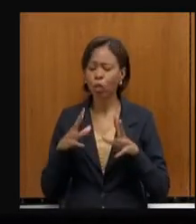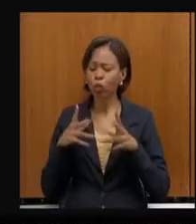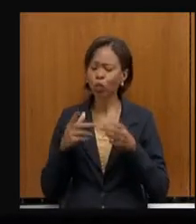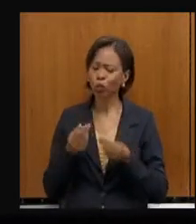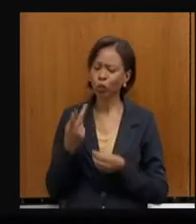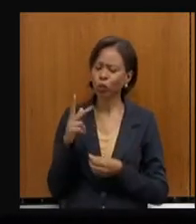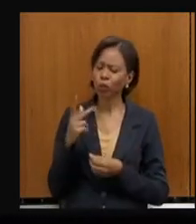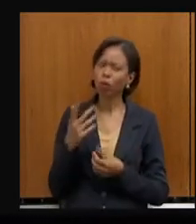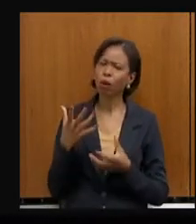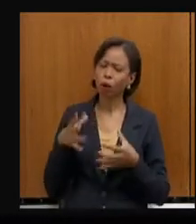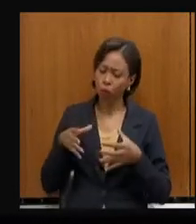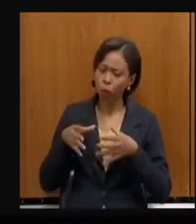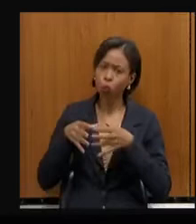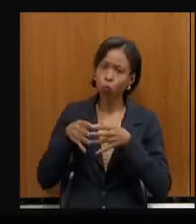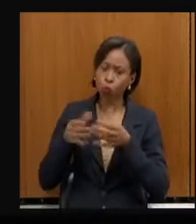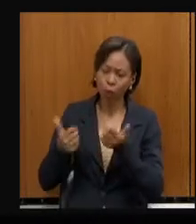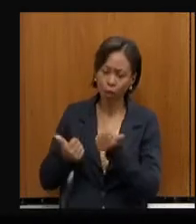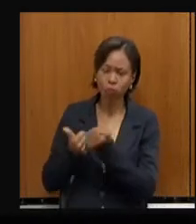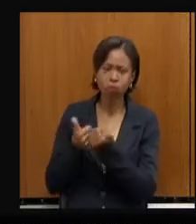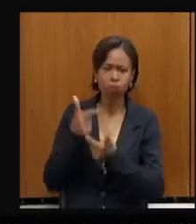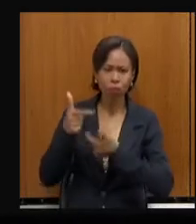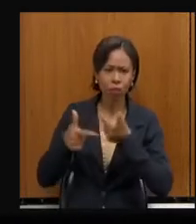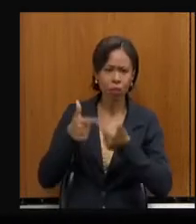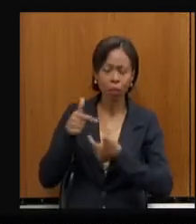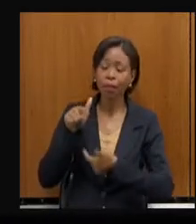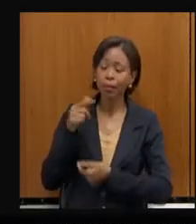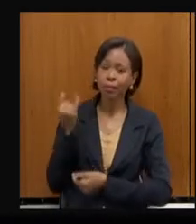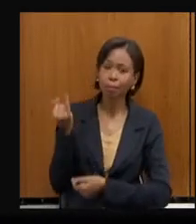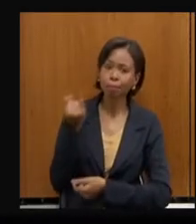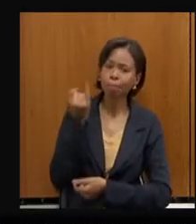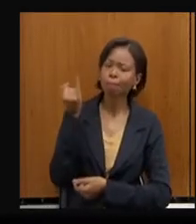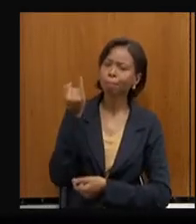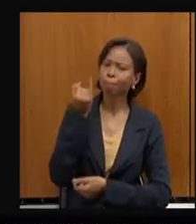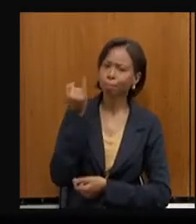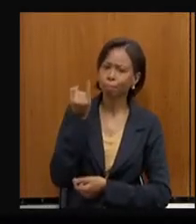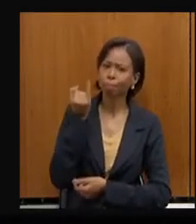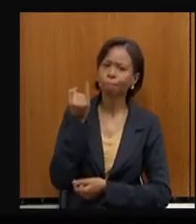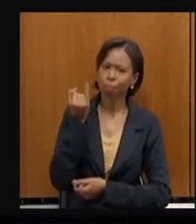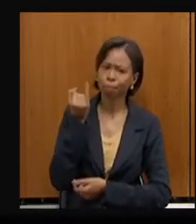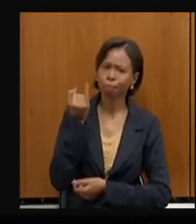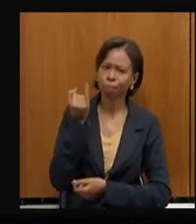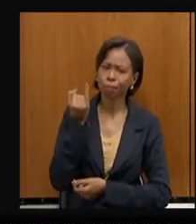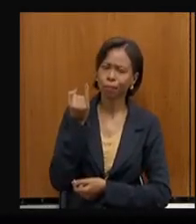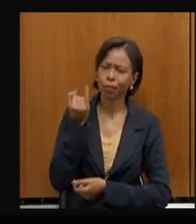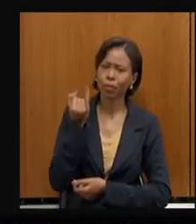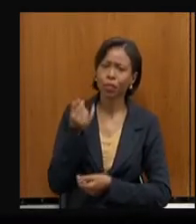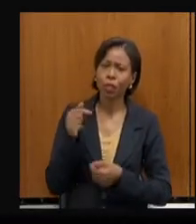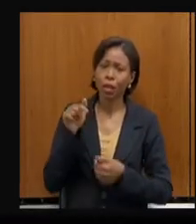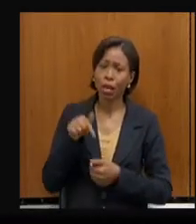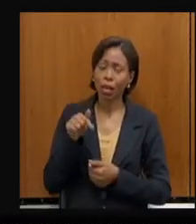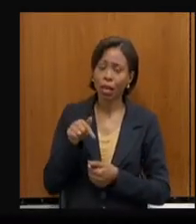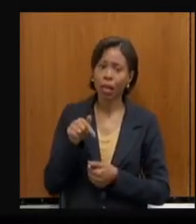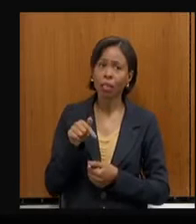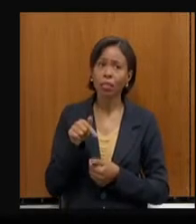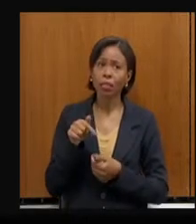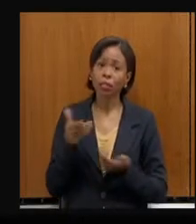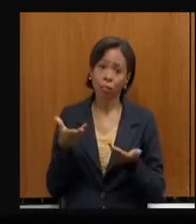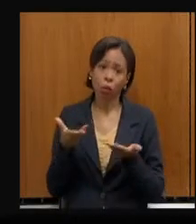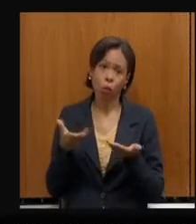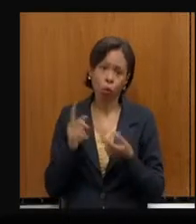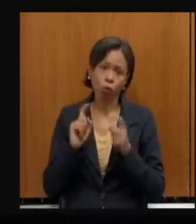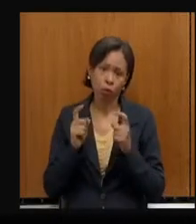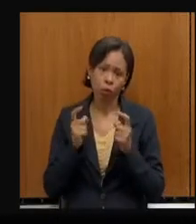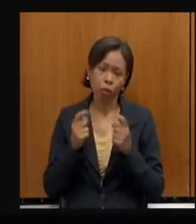da importância que vocês estão tendo nessa parte nós estamos envolvidas eu também sou da Prata